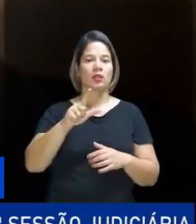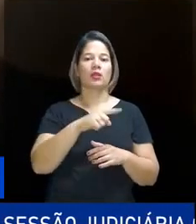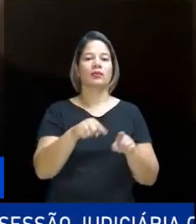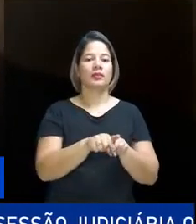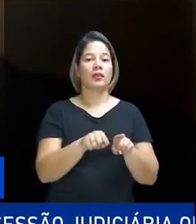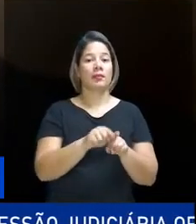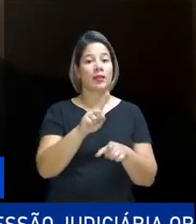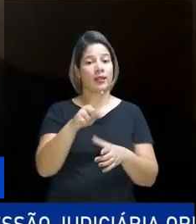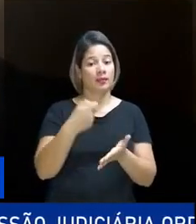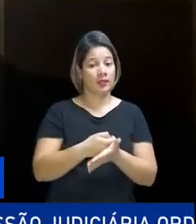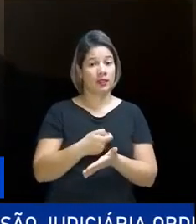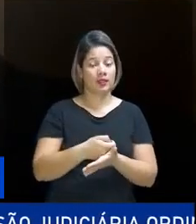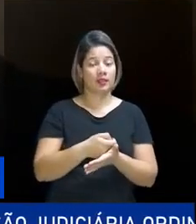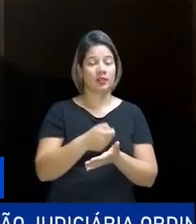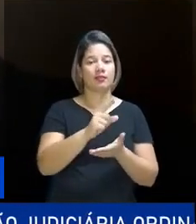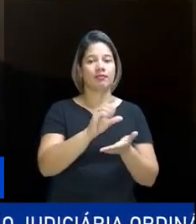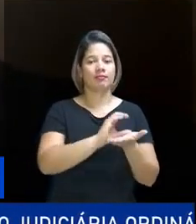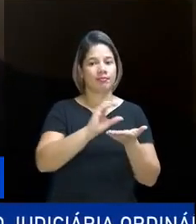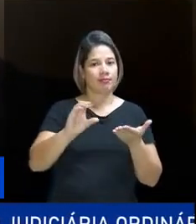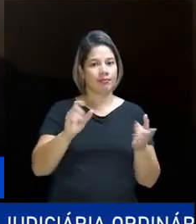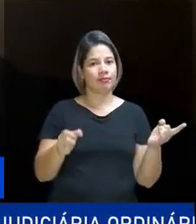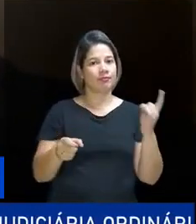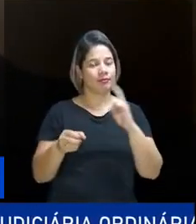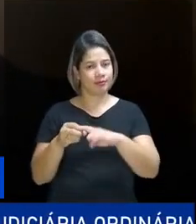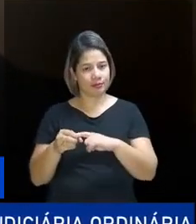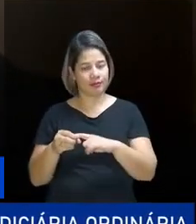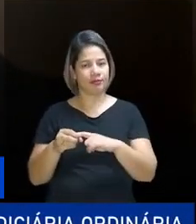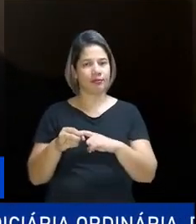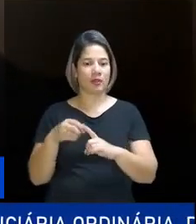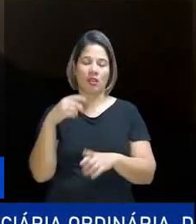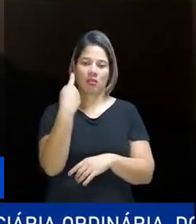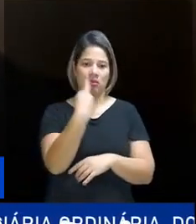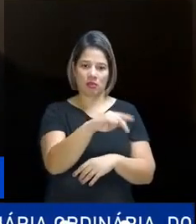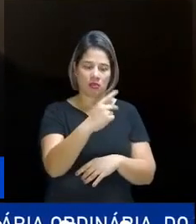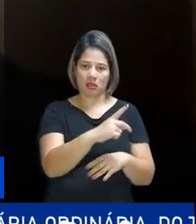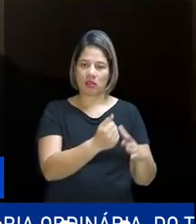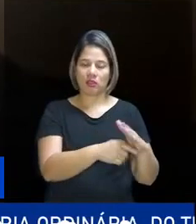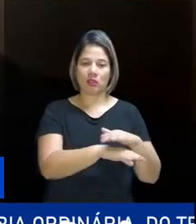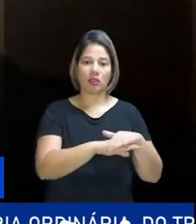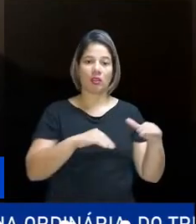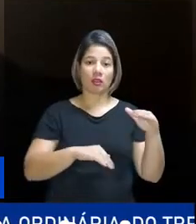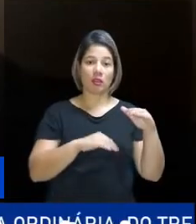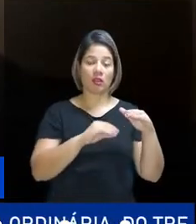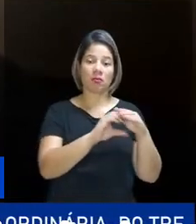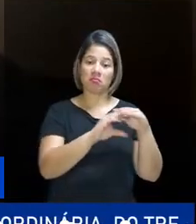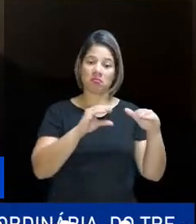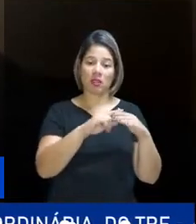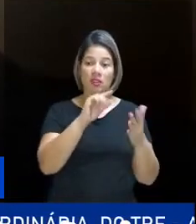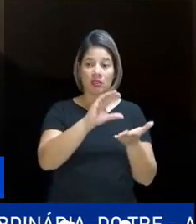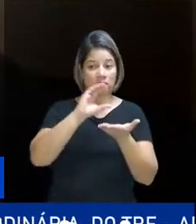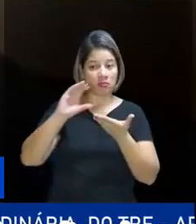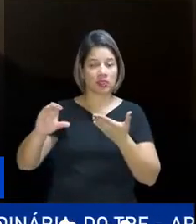a, primeiro, devolver ao erário, com recursos próprios e atualizado, o valor de